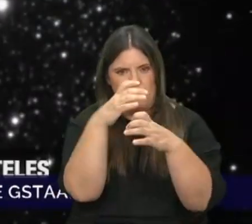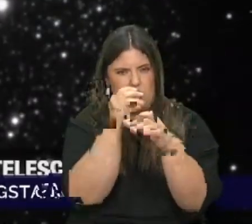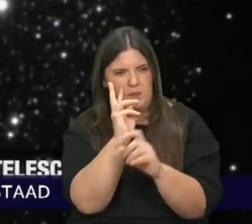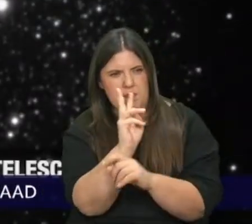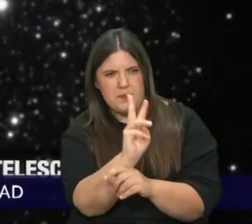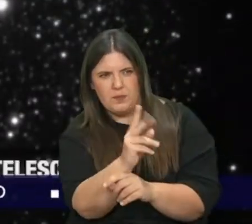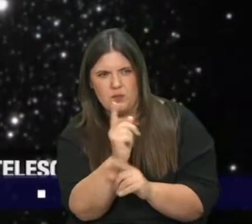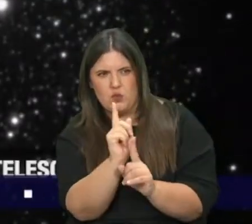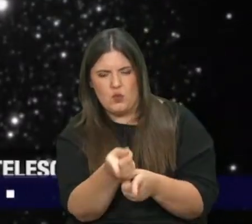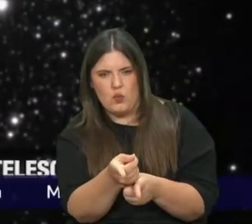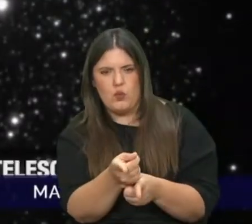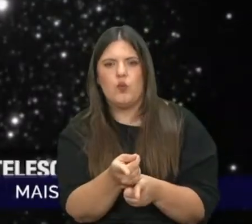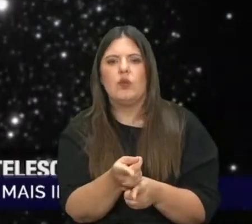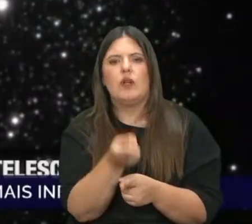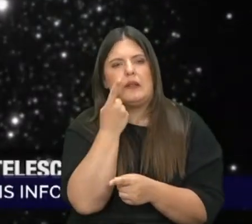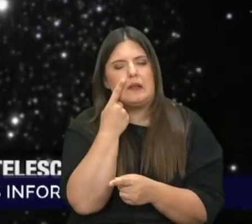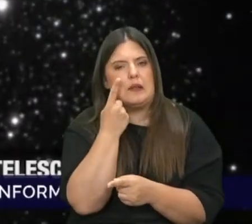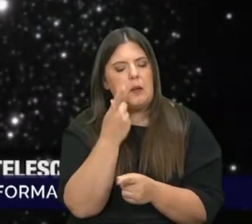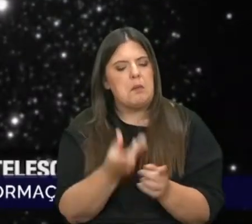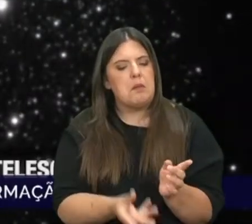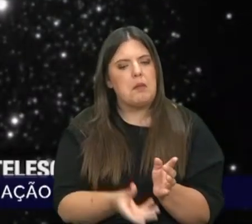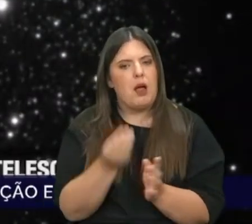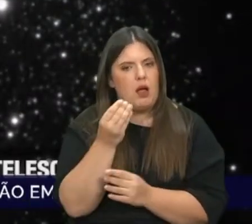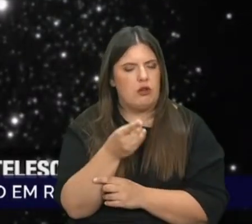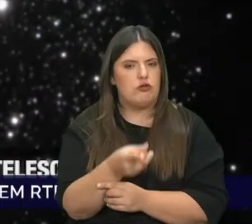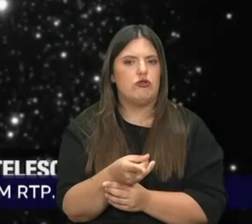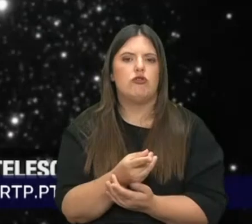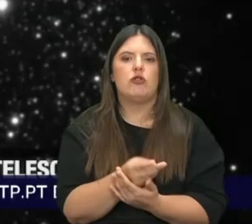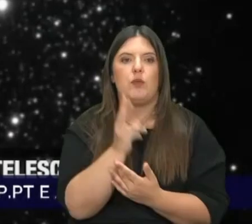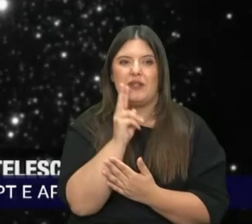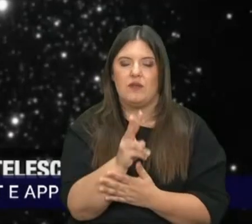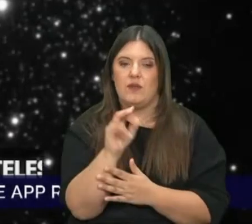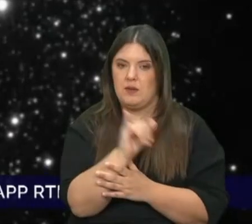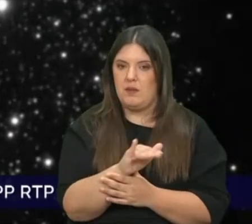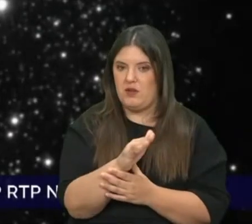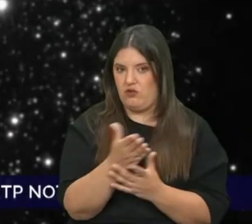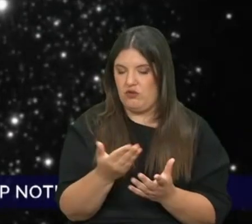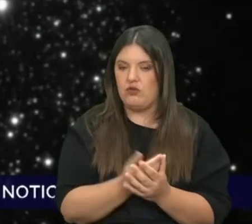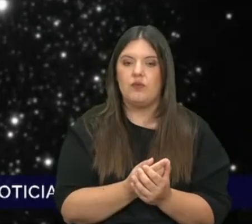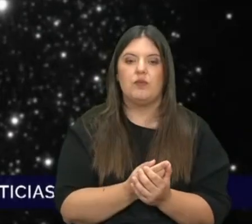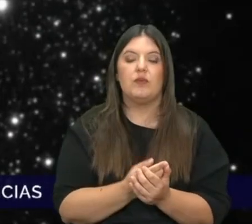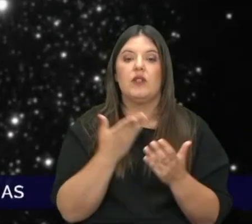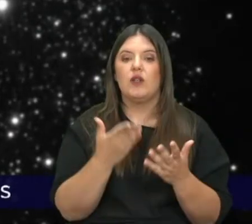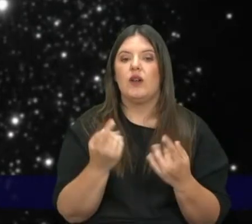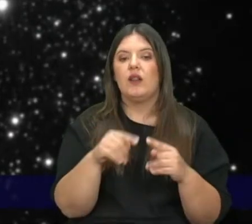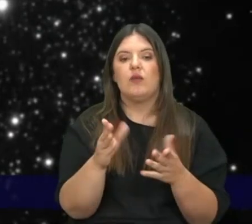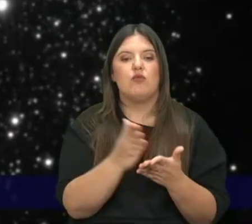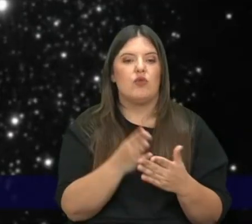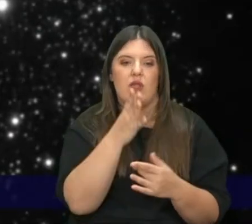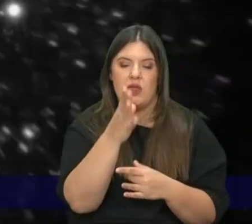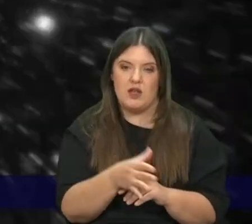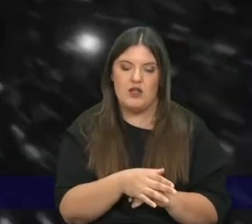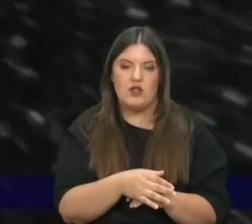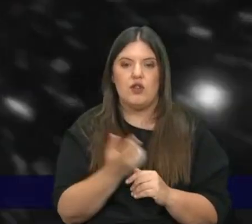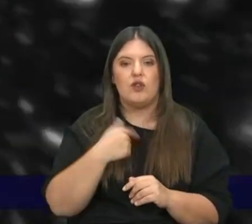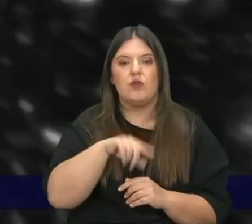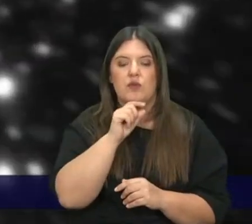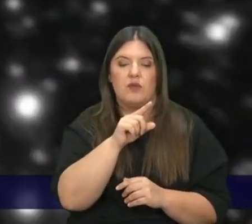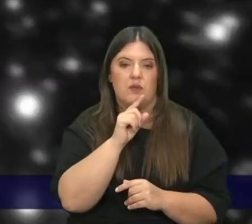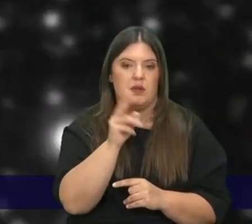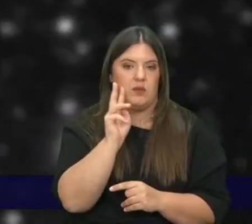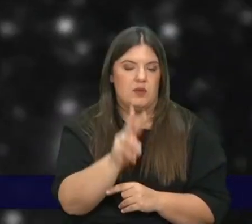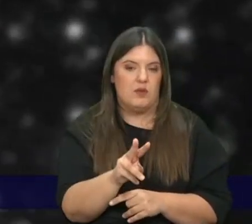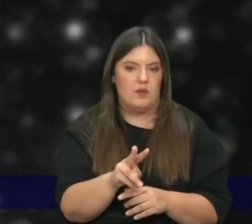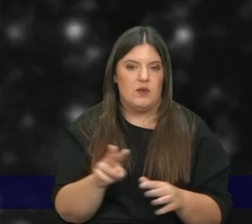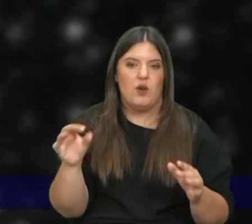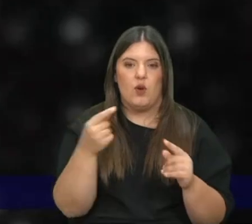olhar com mais atenção para este cometa, que nós estamos aqui a ver nestas imagens, e agora temos um estudo que diz o seguinte: nós provavelmente estamos a ver um